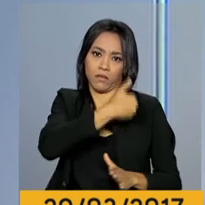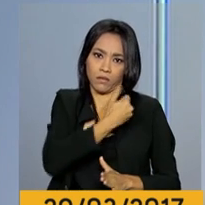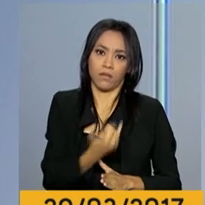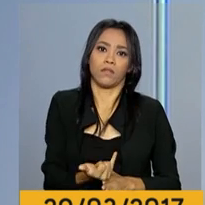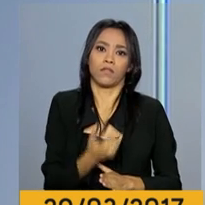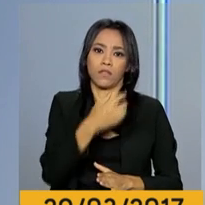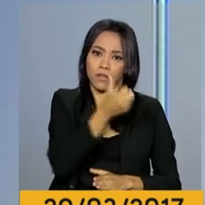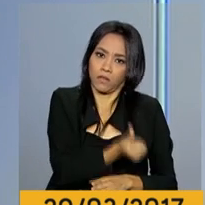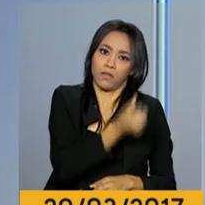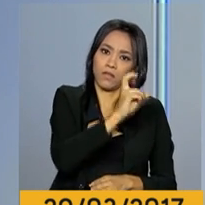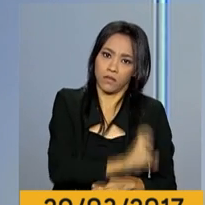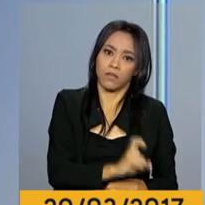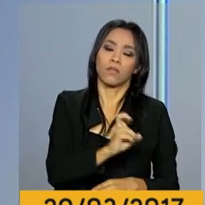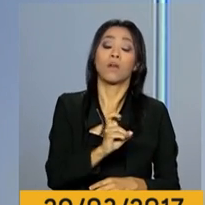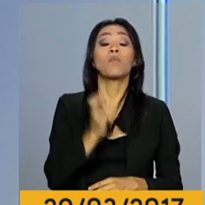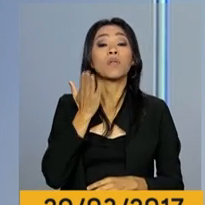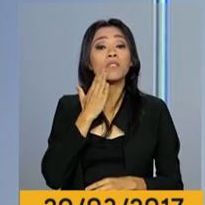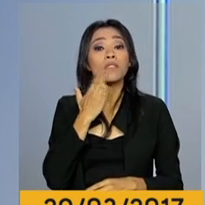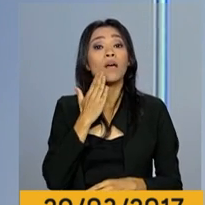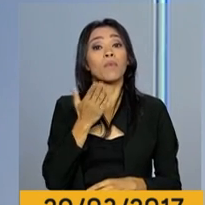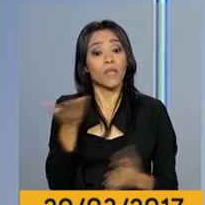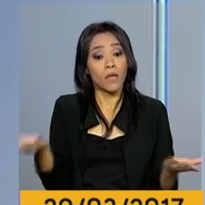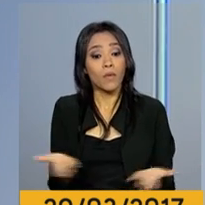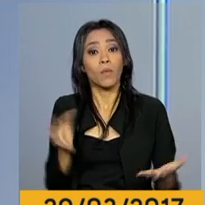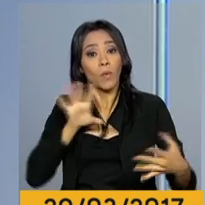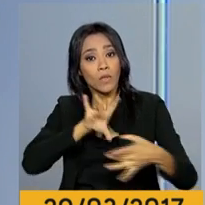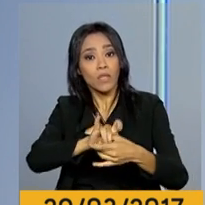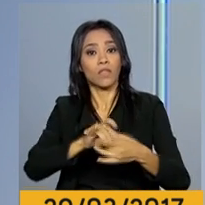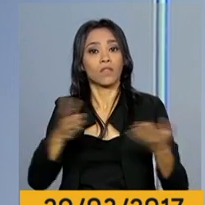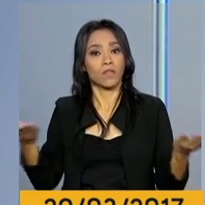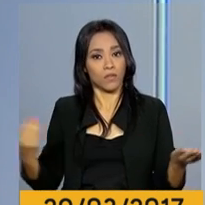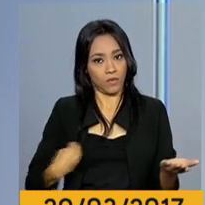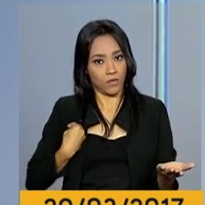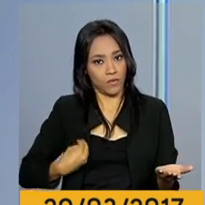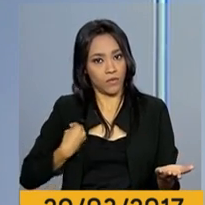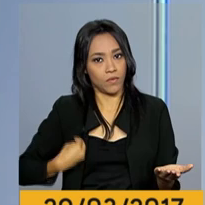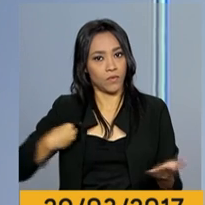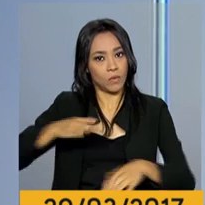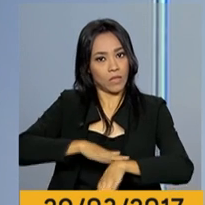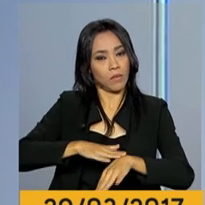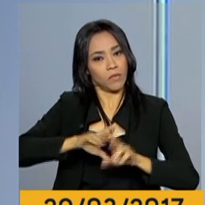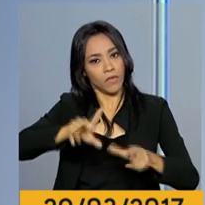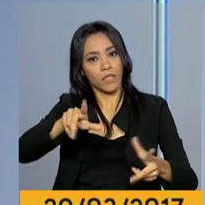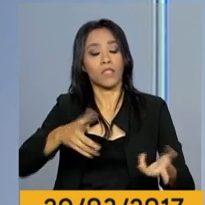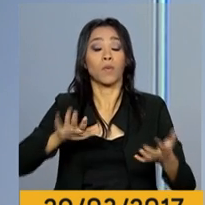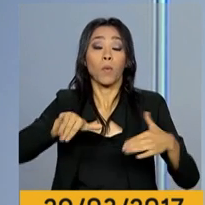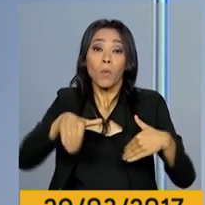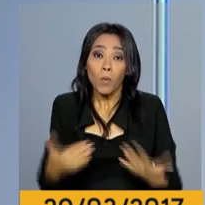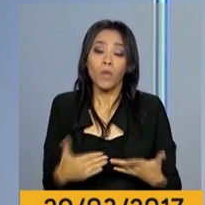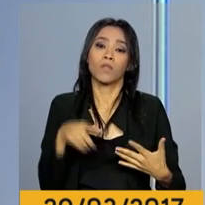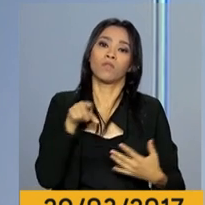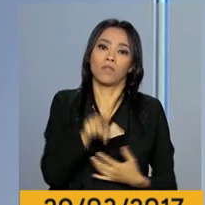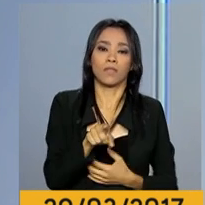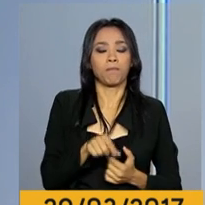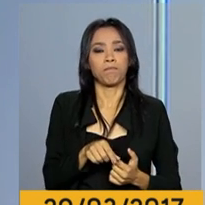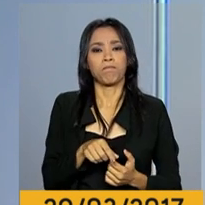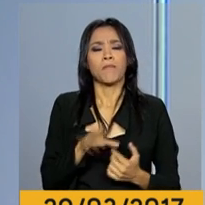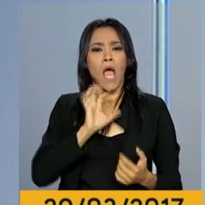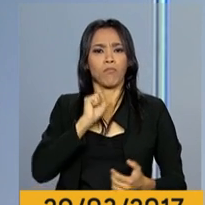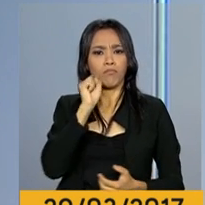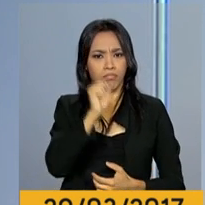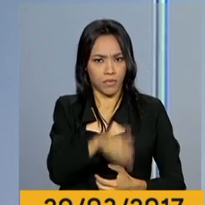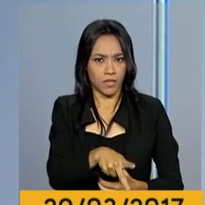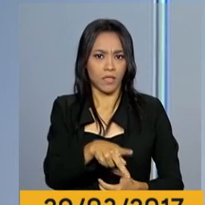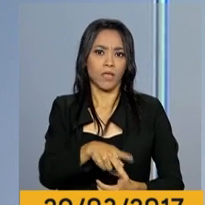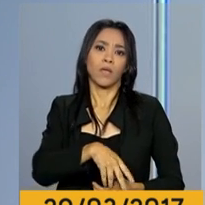perspectiva de vida dos tempos atuais então quando você se aposenta com 15 anos de contribuição